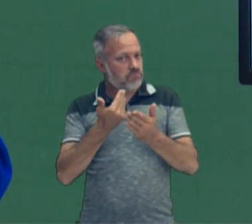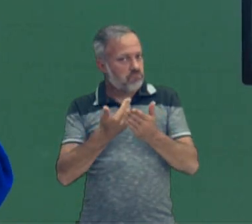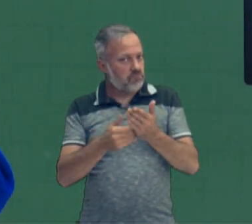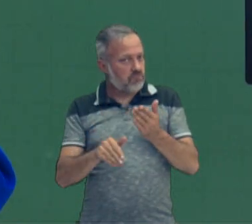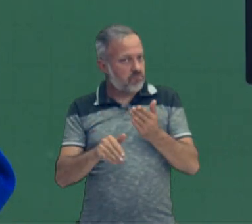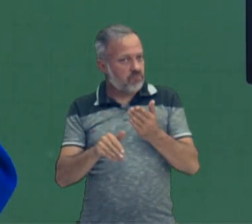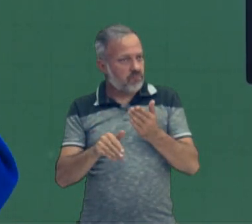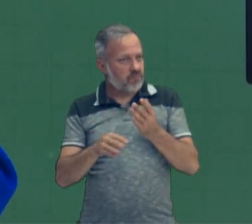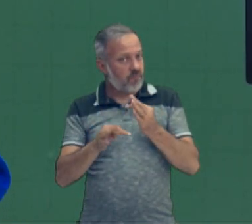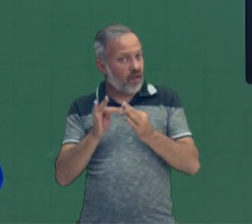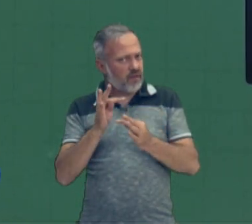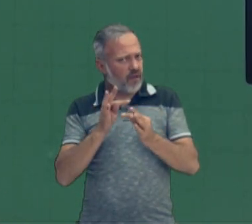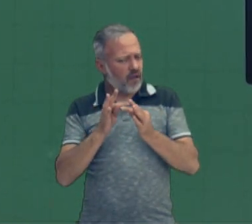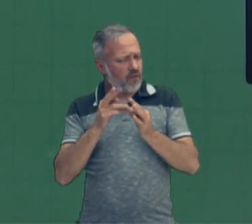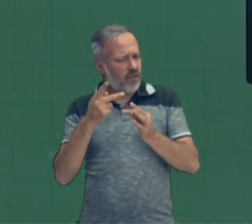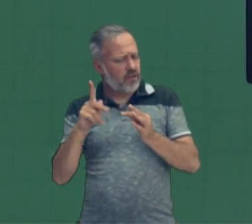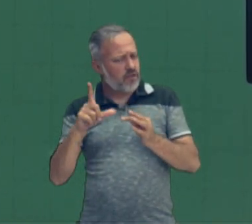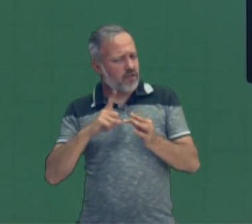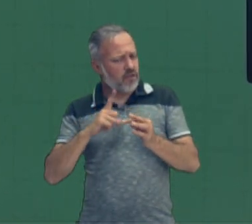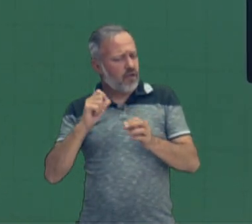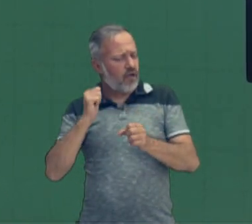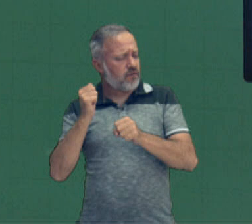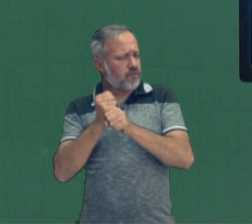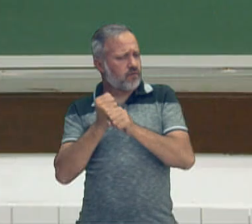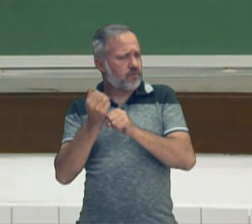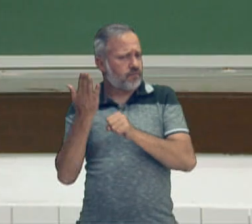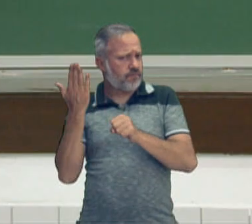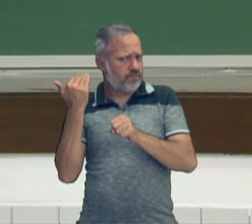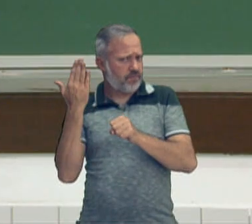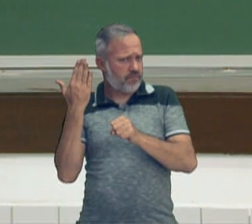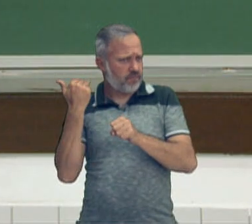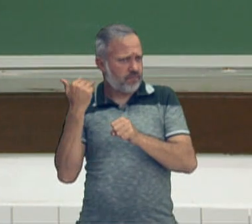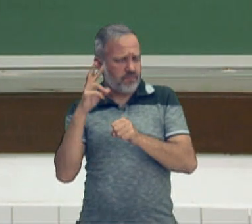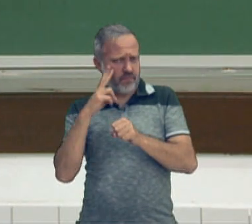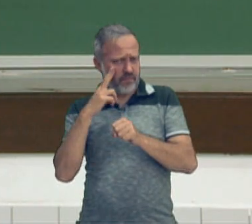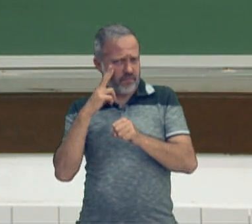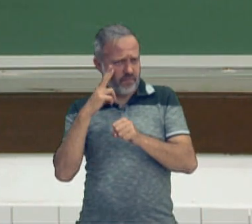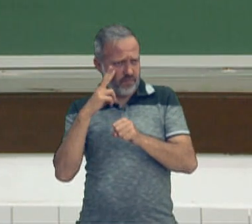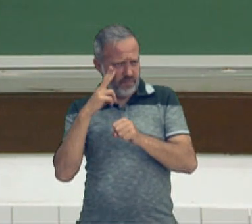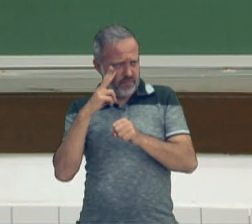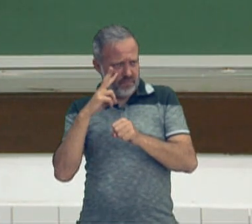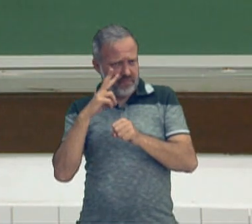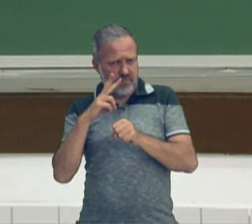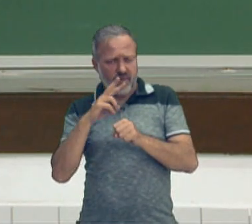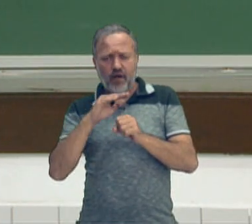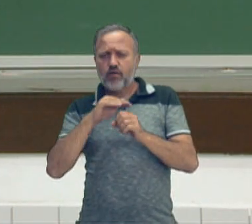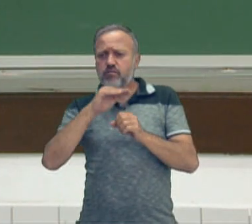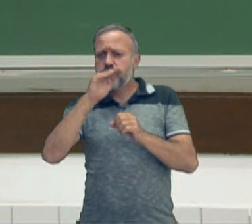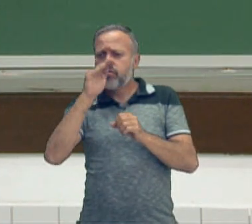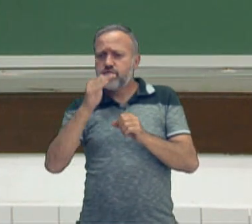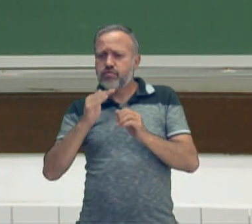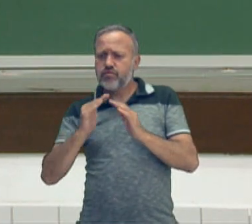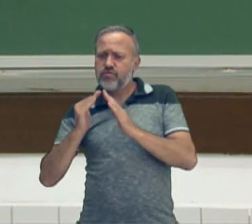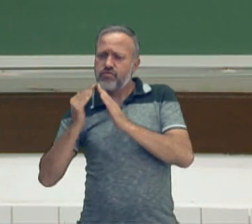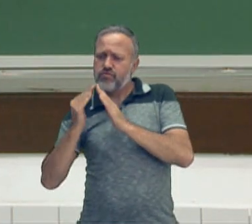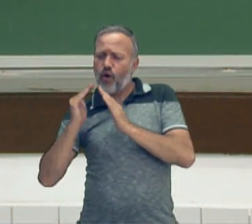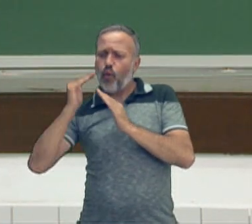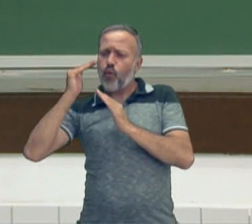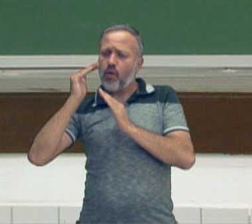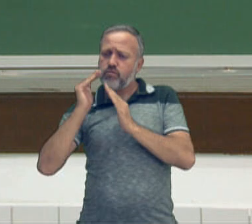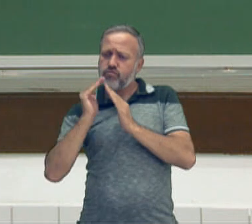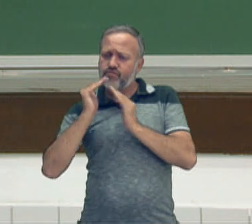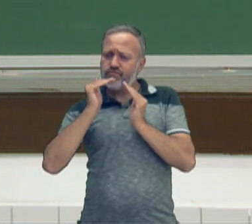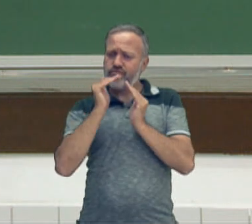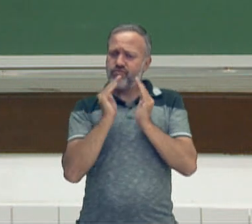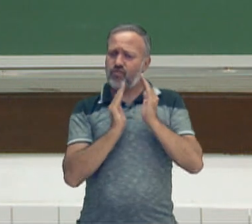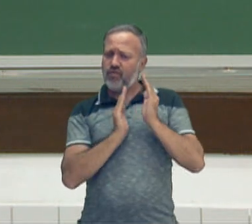essa técnica, essa tecnologia que eles tinham. Vocês já viram aqueles monumentos megalíticos? Que coisa mais maravilhosa.